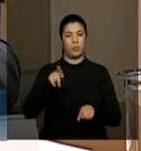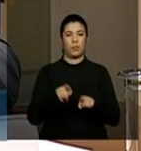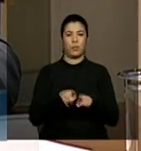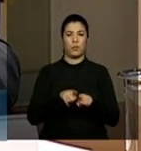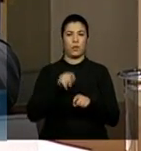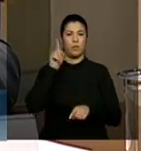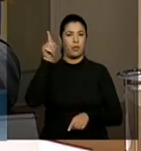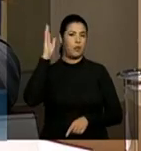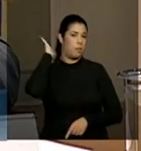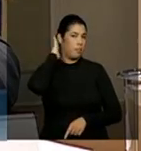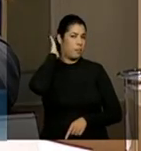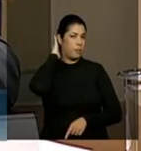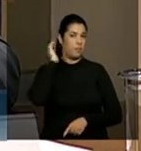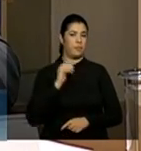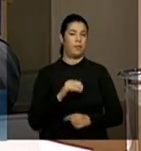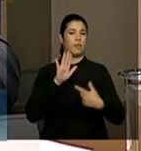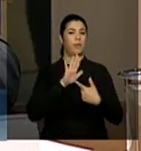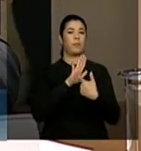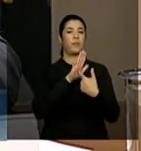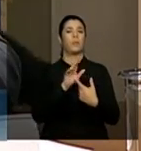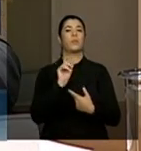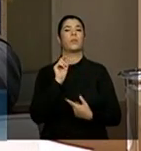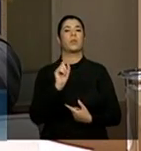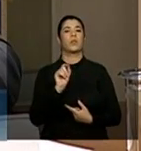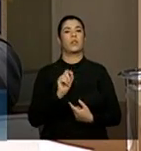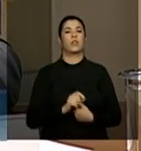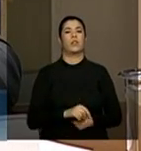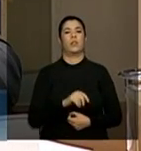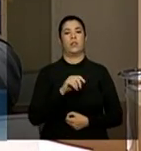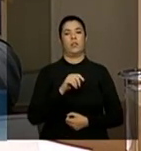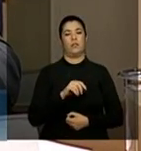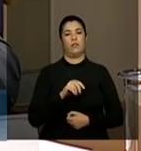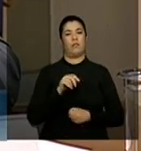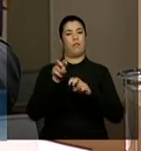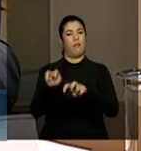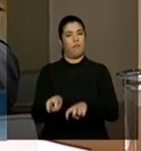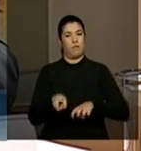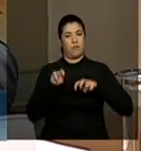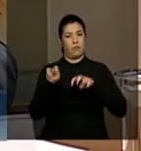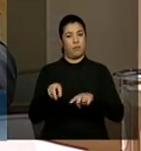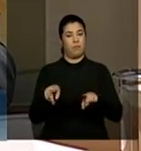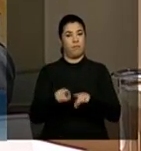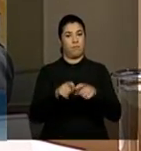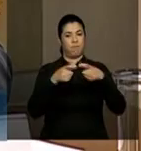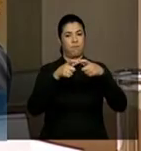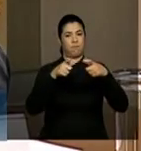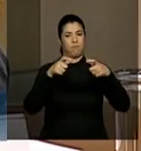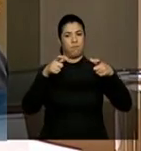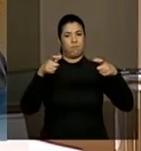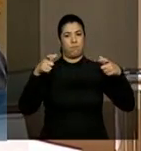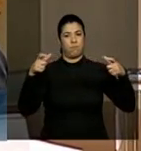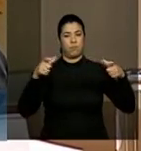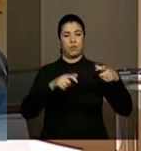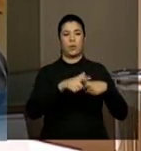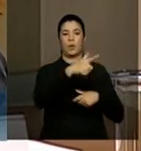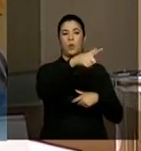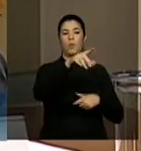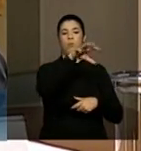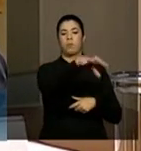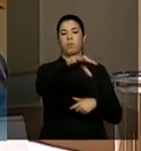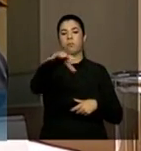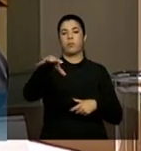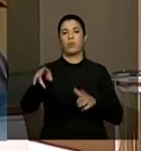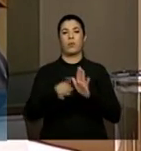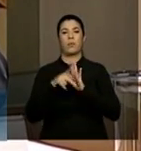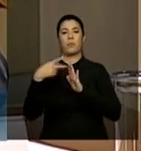E evidencia que a agricultura está crescendo primordialmente sobre áreas antes destinadas para